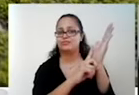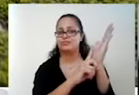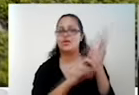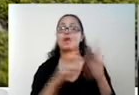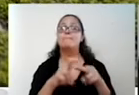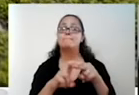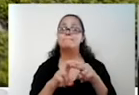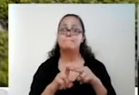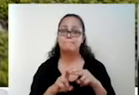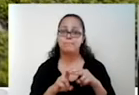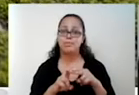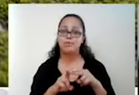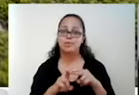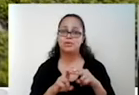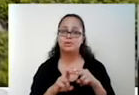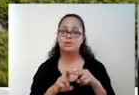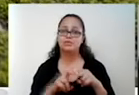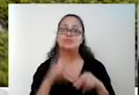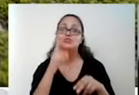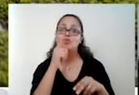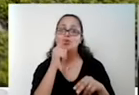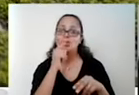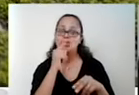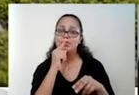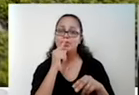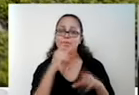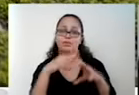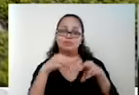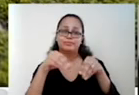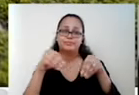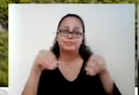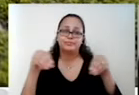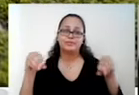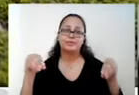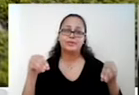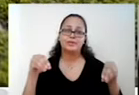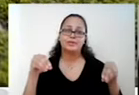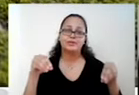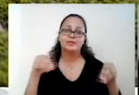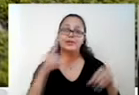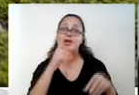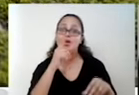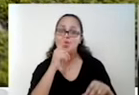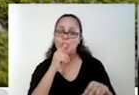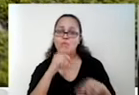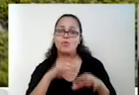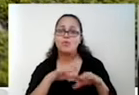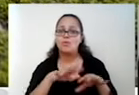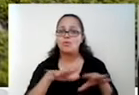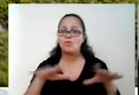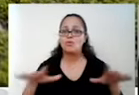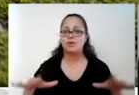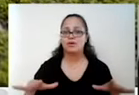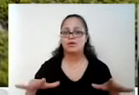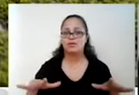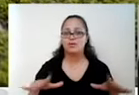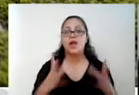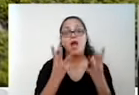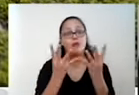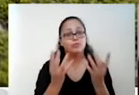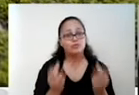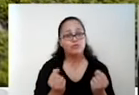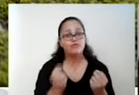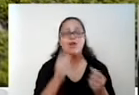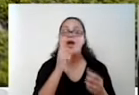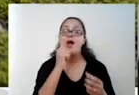restritas a ambientes úmidos, porque as plantas que têm vasos condutores elas conseguem absorver com mais eficiência água a partir